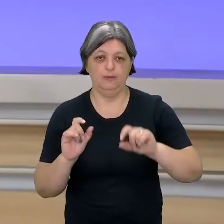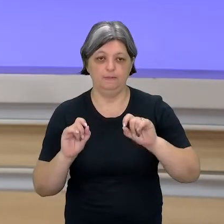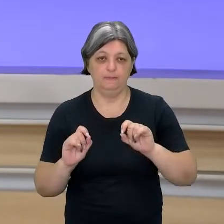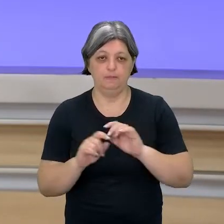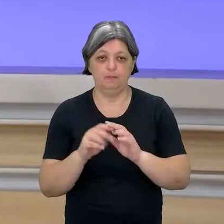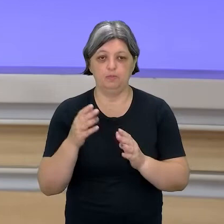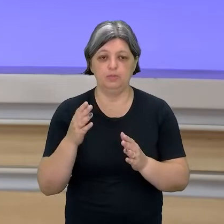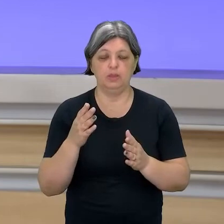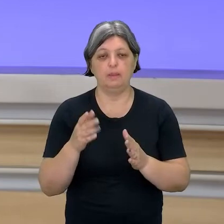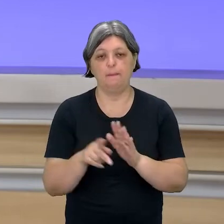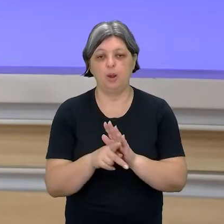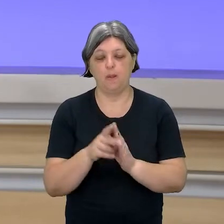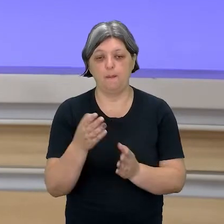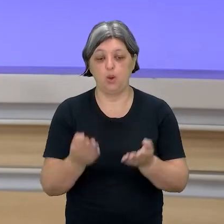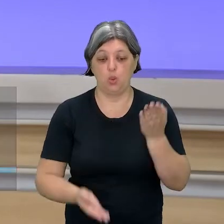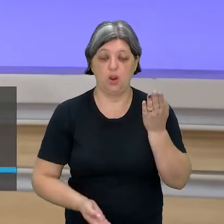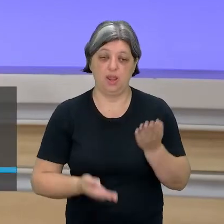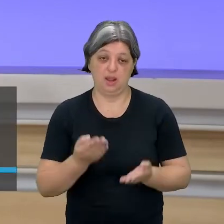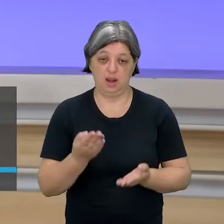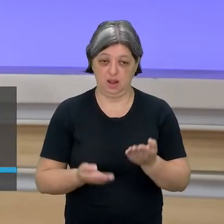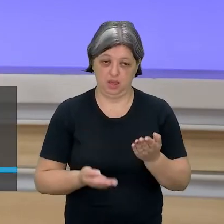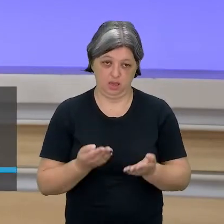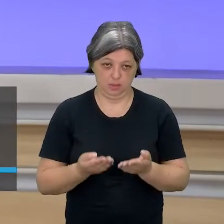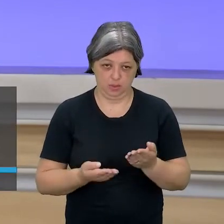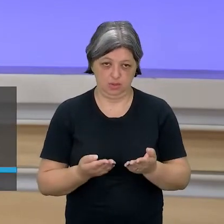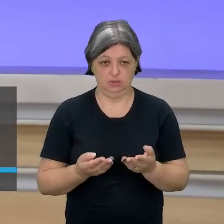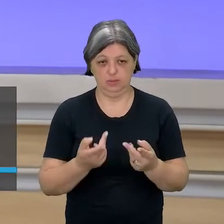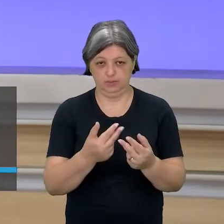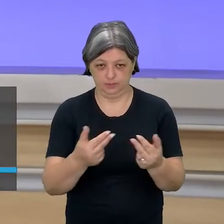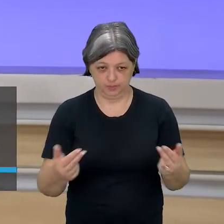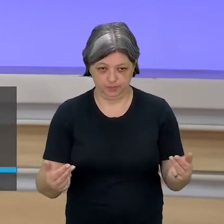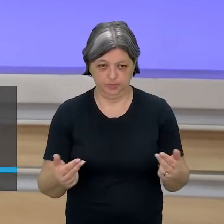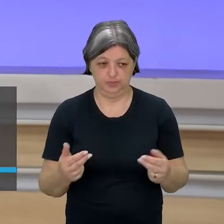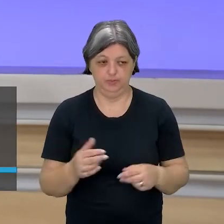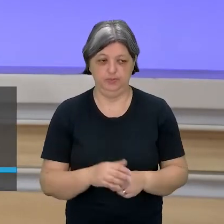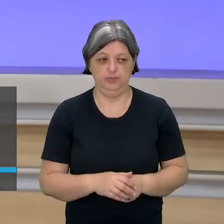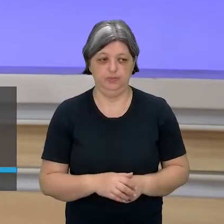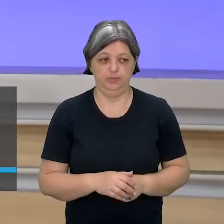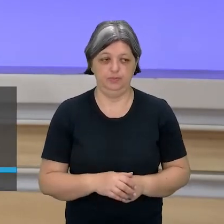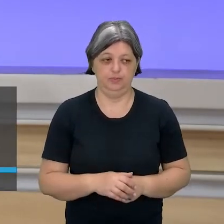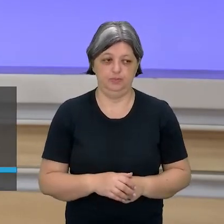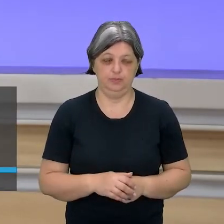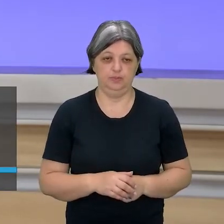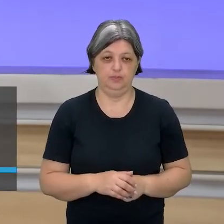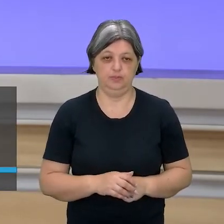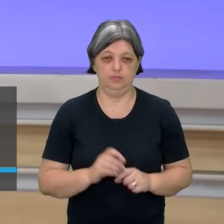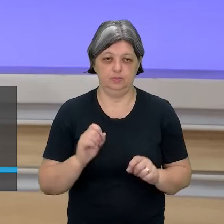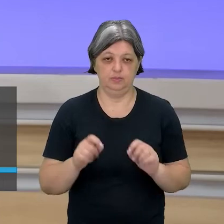equilíbrio, né, entre os indivíduos. Então, as interações